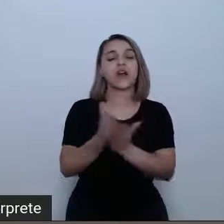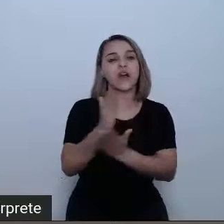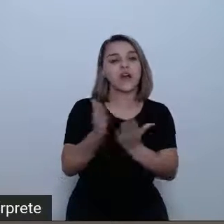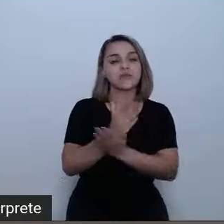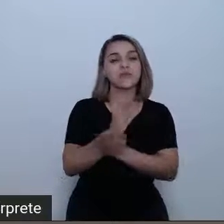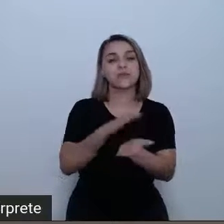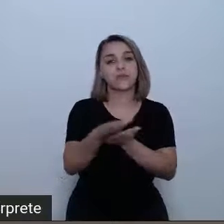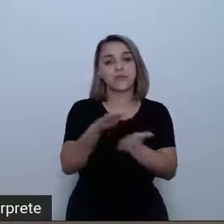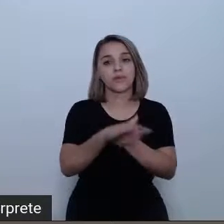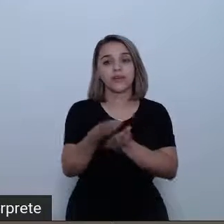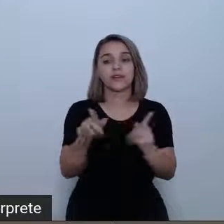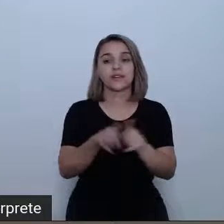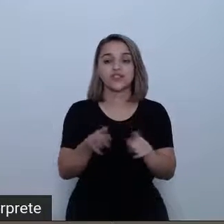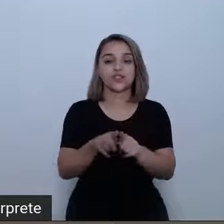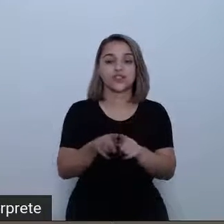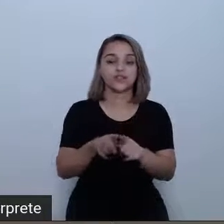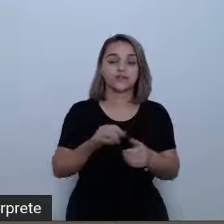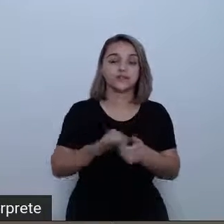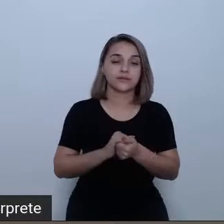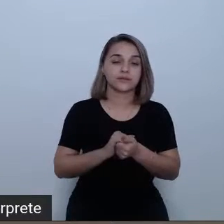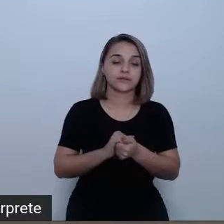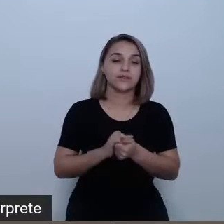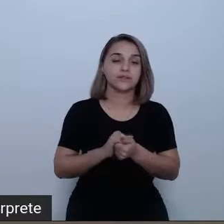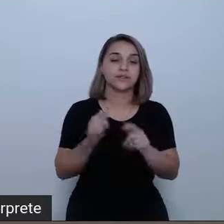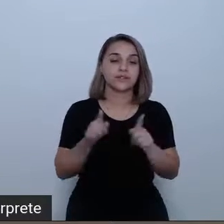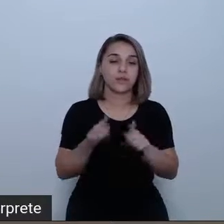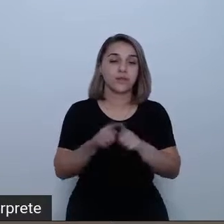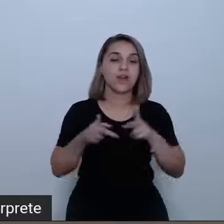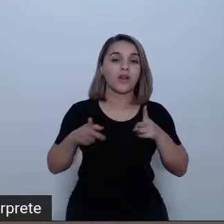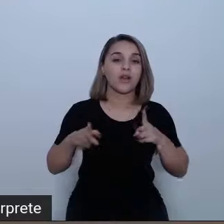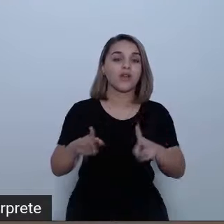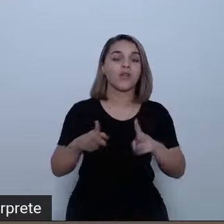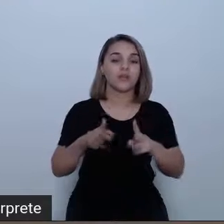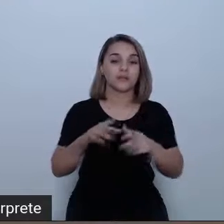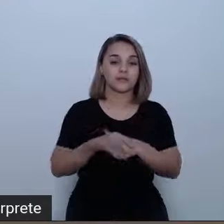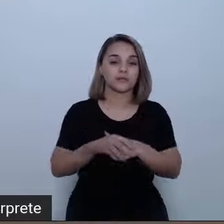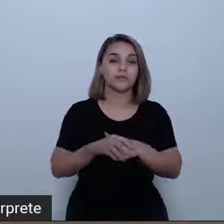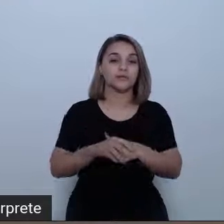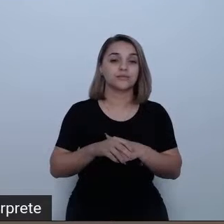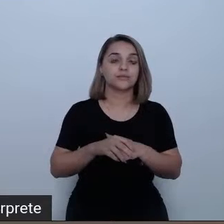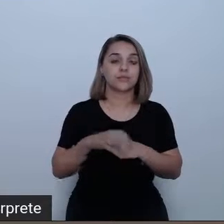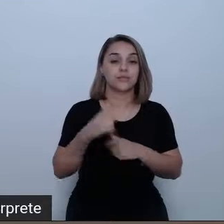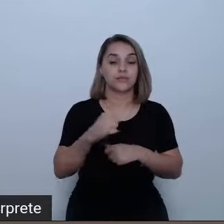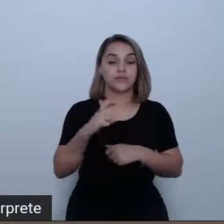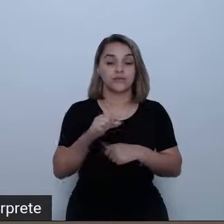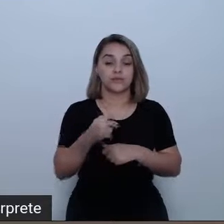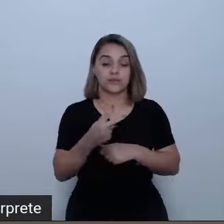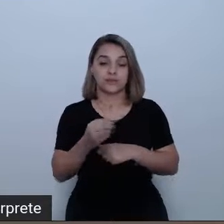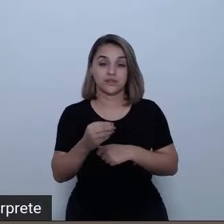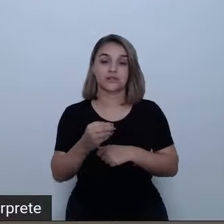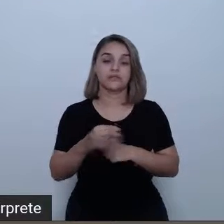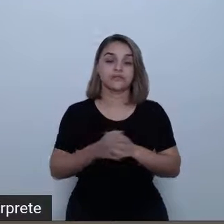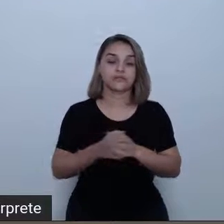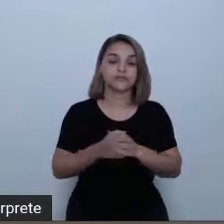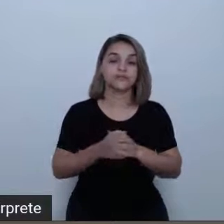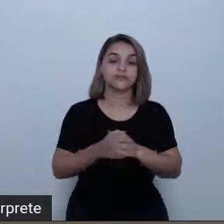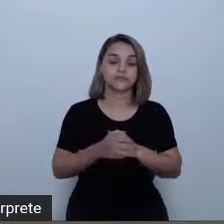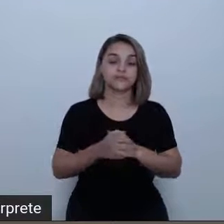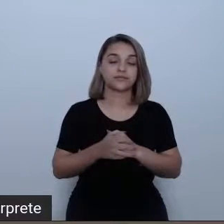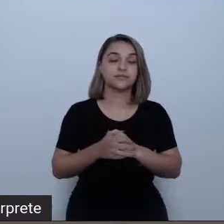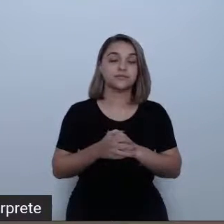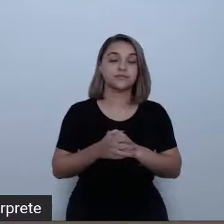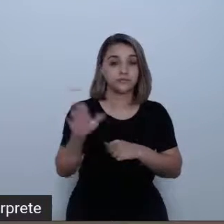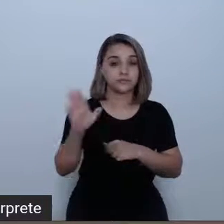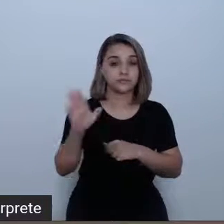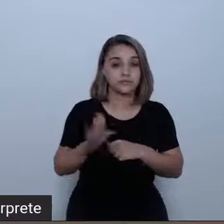explodiram, porque isso não teve permanência. Tanto que, quando no, nos anos 20, quando o Fotoclube Brasileiro vem, ele adere ao fotopicturalismo, que não